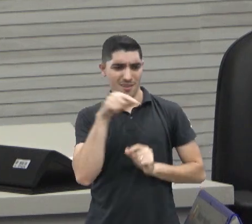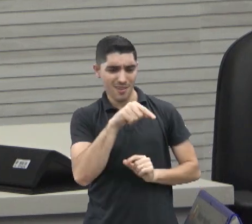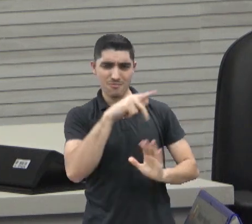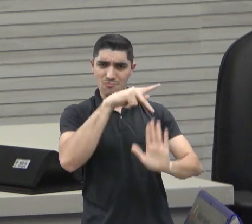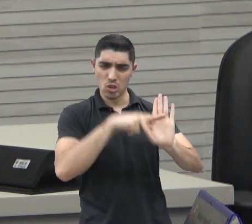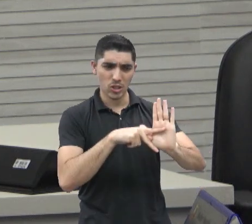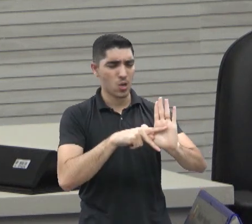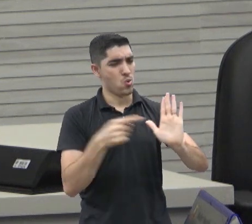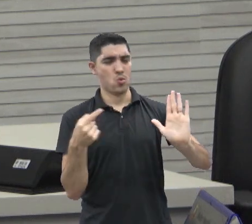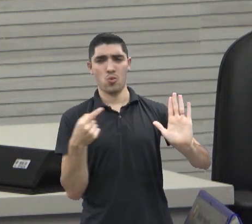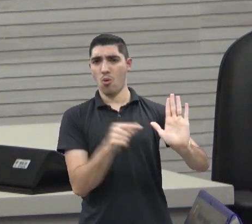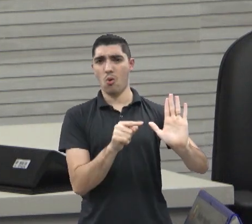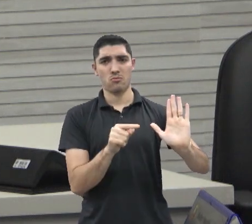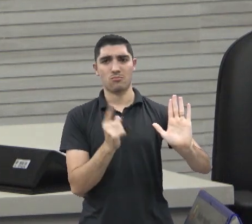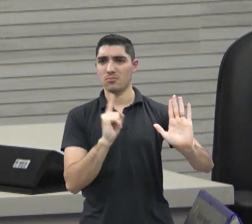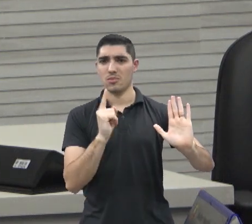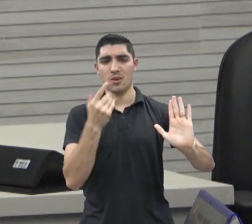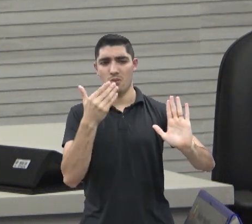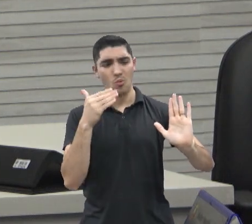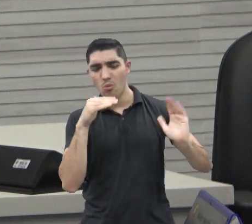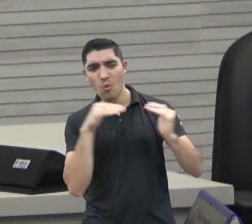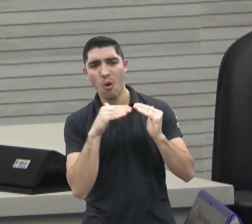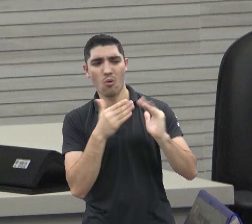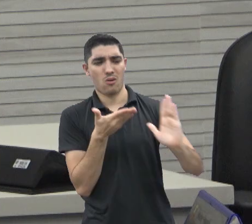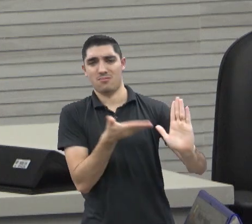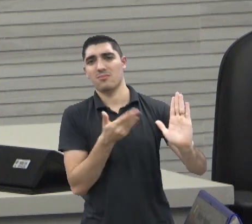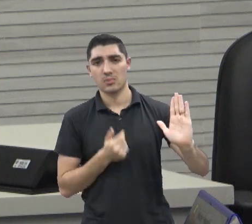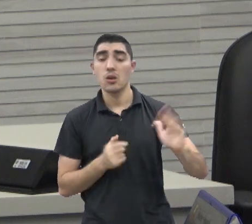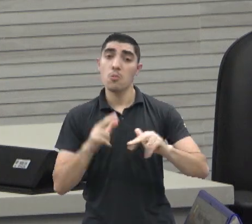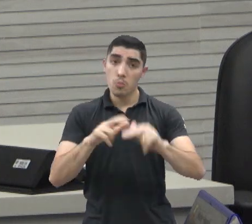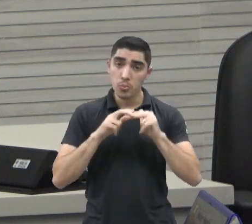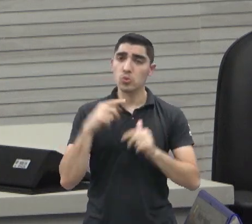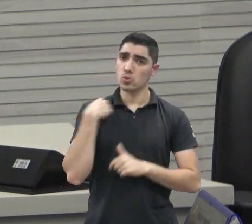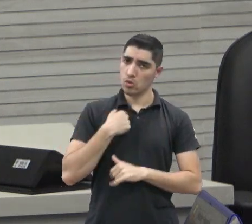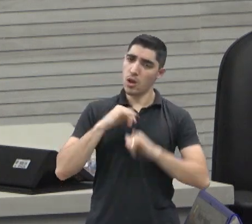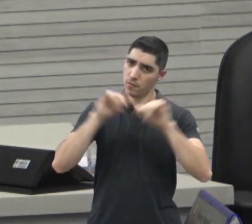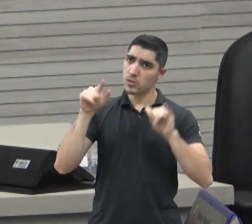seria contra. Então, pode sempre estar com a gente aqui, pode contar com o nosso apoio.